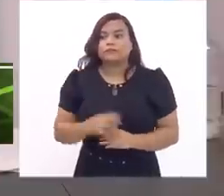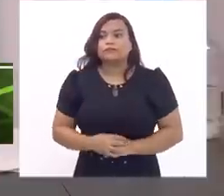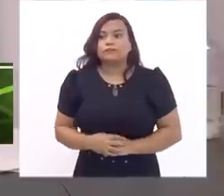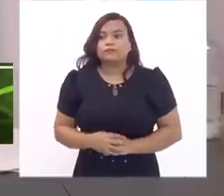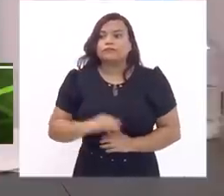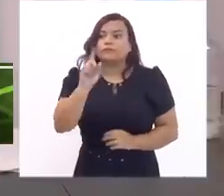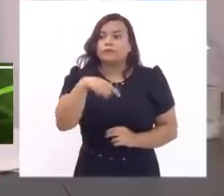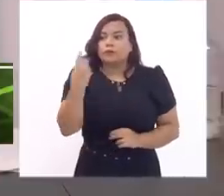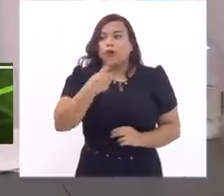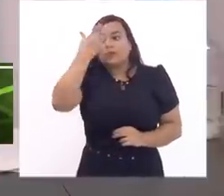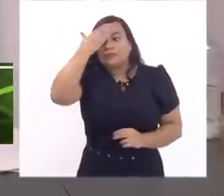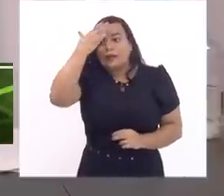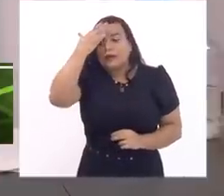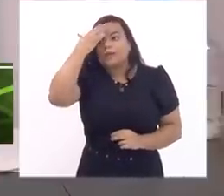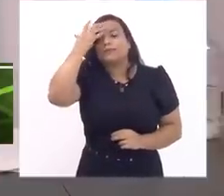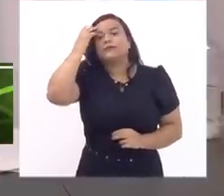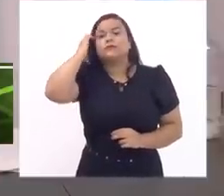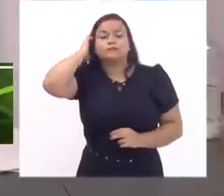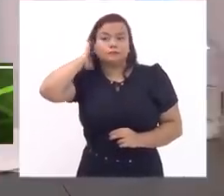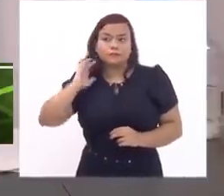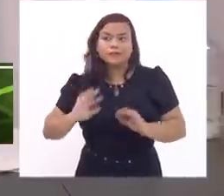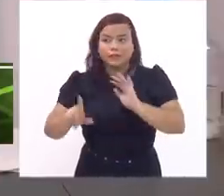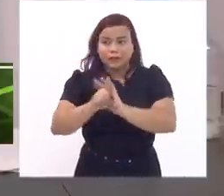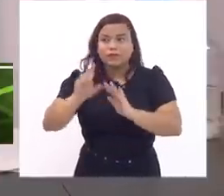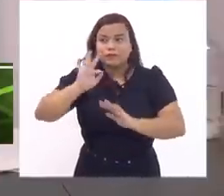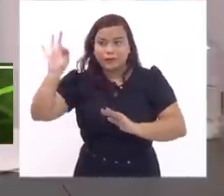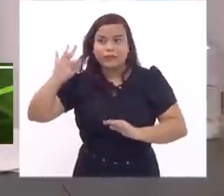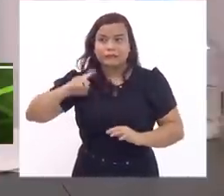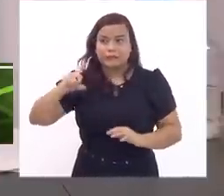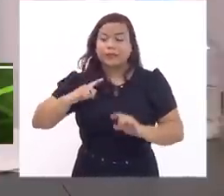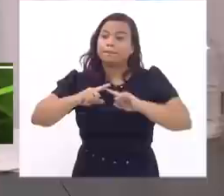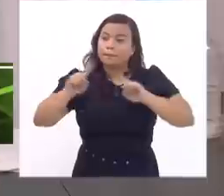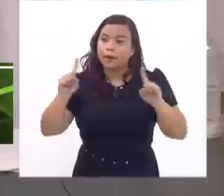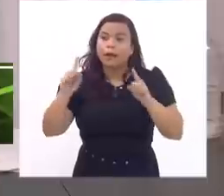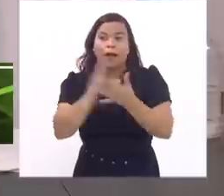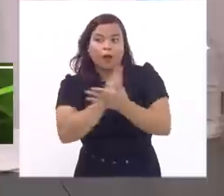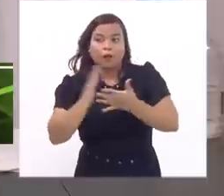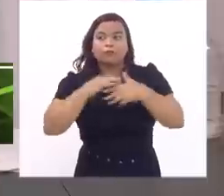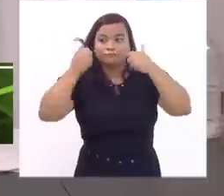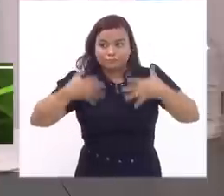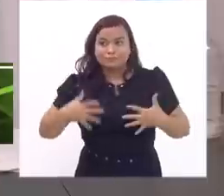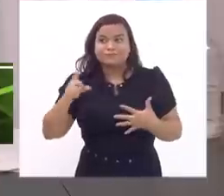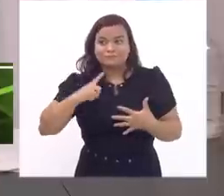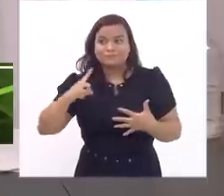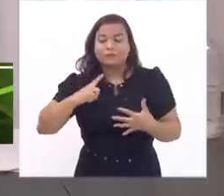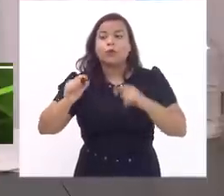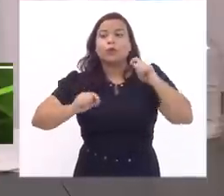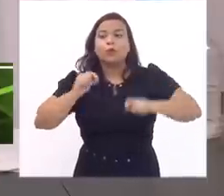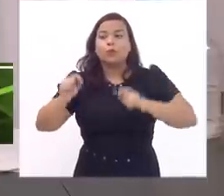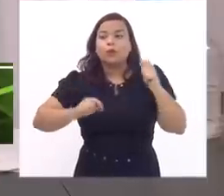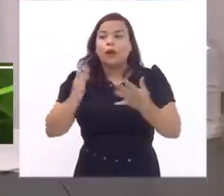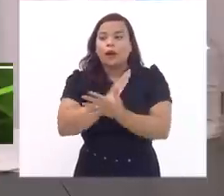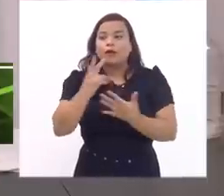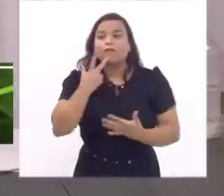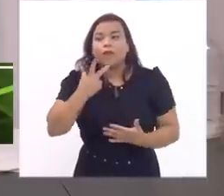E nós sabemos que essa é uma legislação federal. Mas, como algumas, como eu mesmo disse aqui,